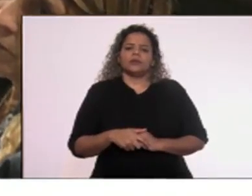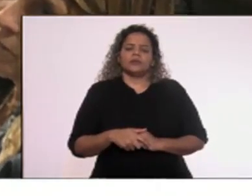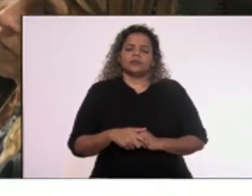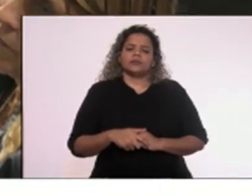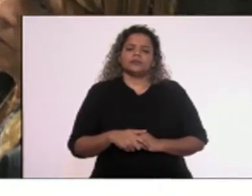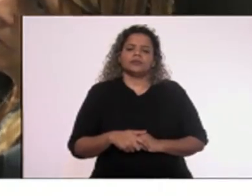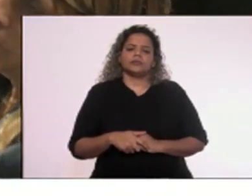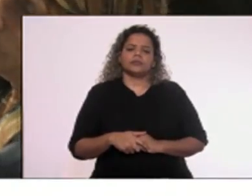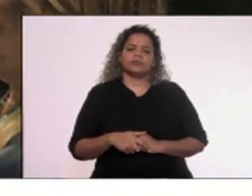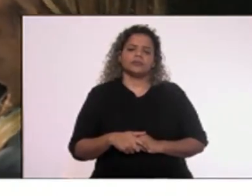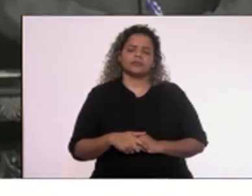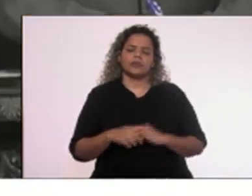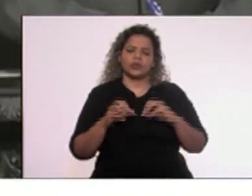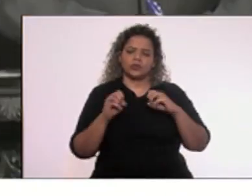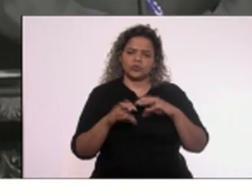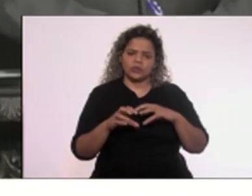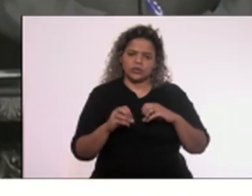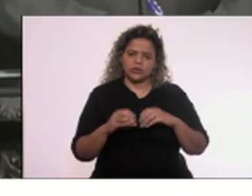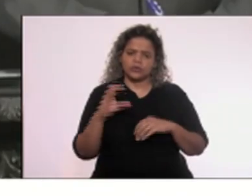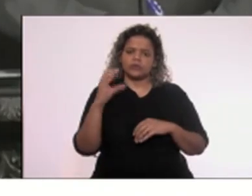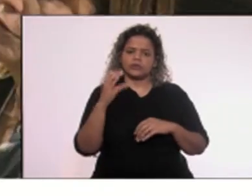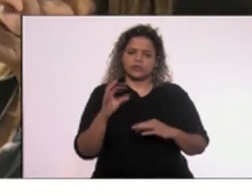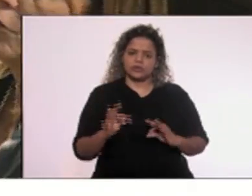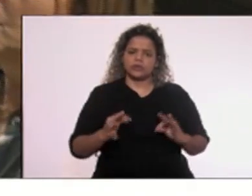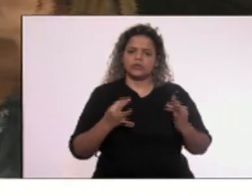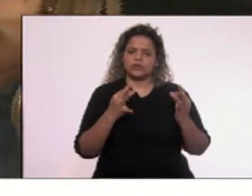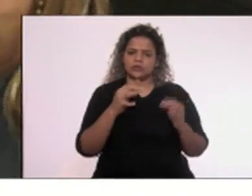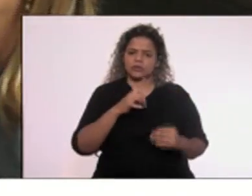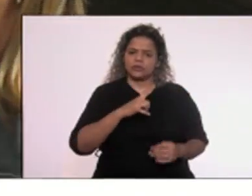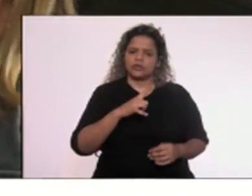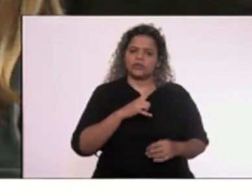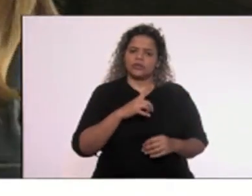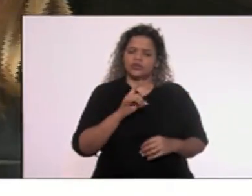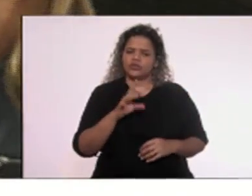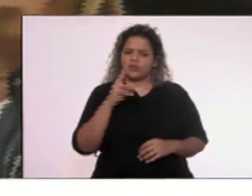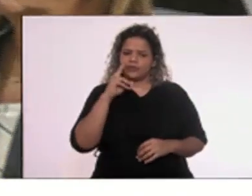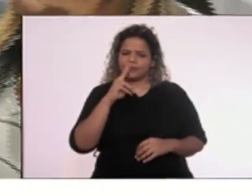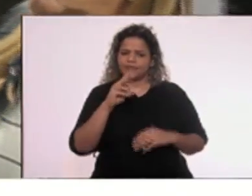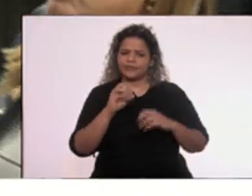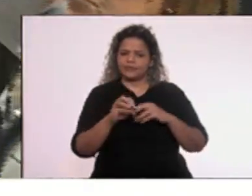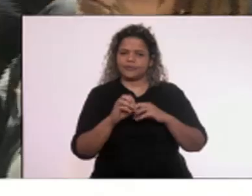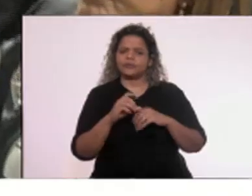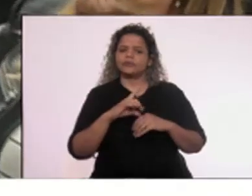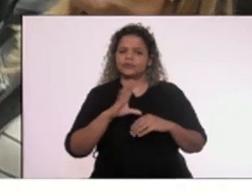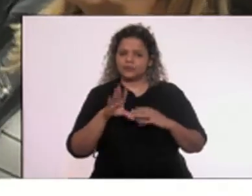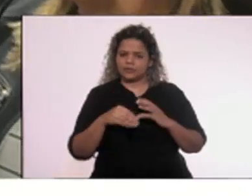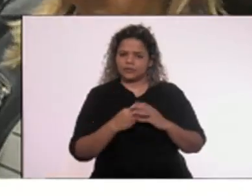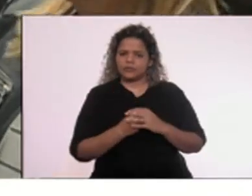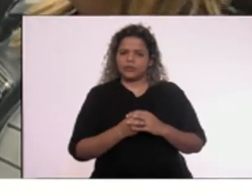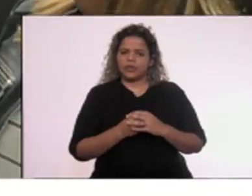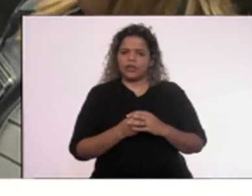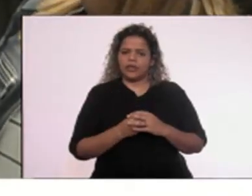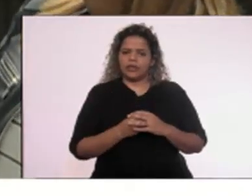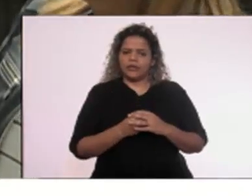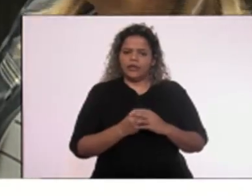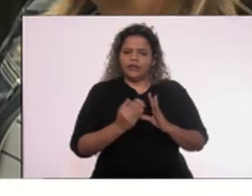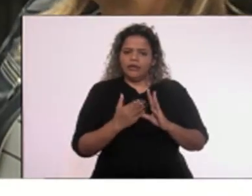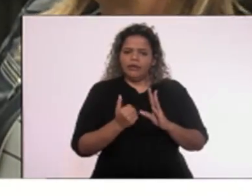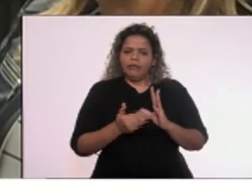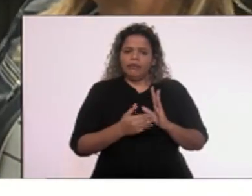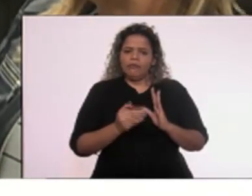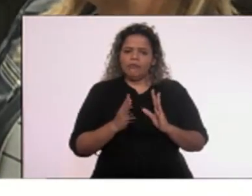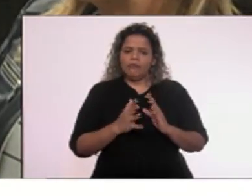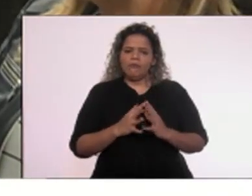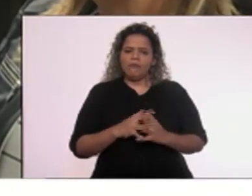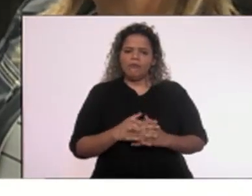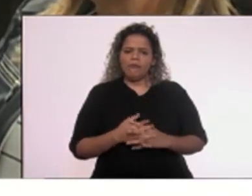de... Educação e Ciência e Tecnologia. Ciência e Tecnologia, só de educação. Com emendas, está aqui. Bom, mas não, ele retirou as